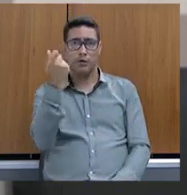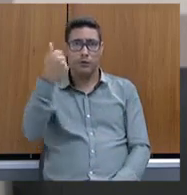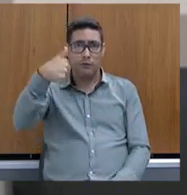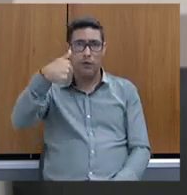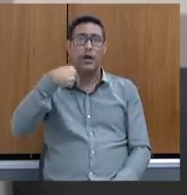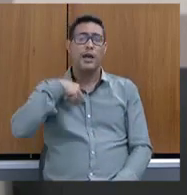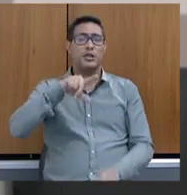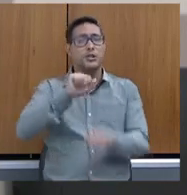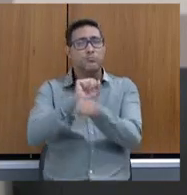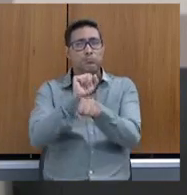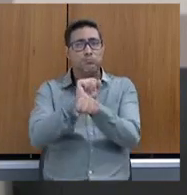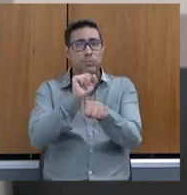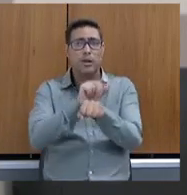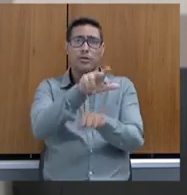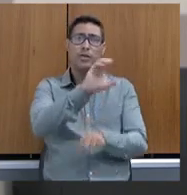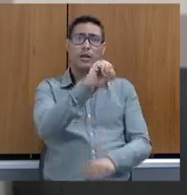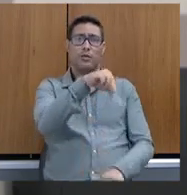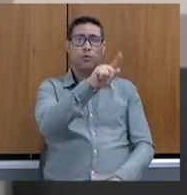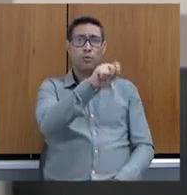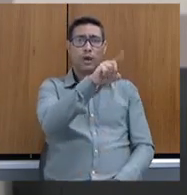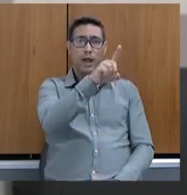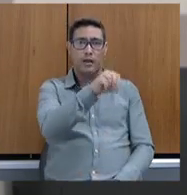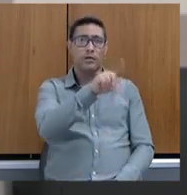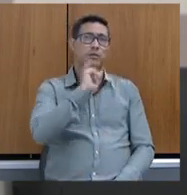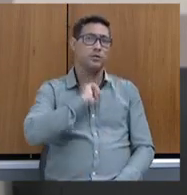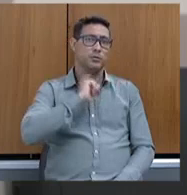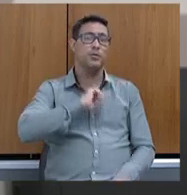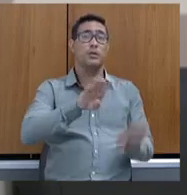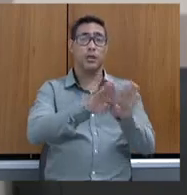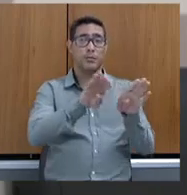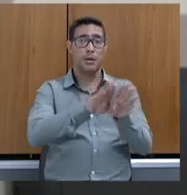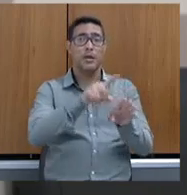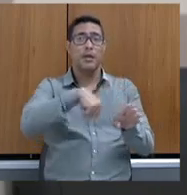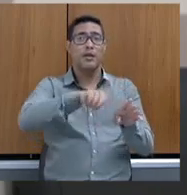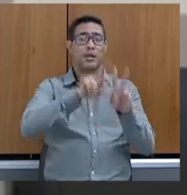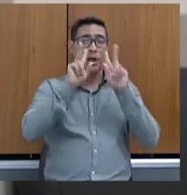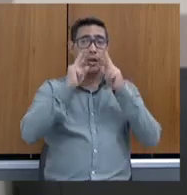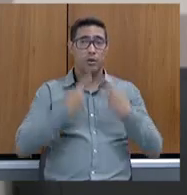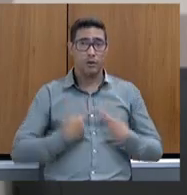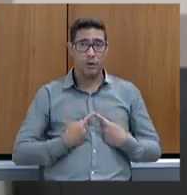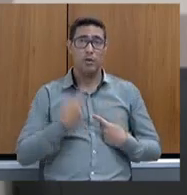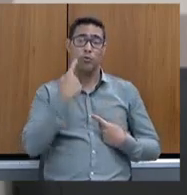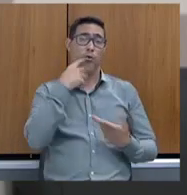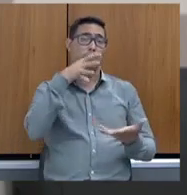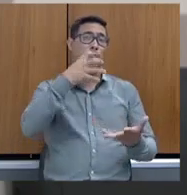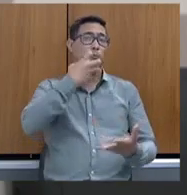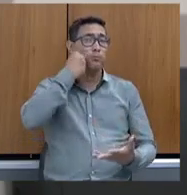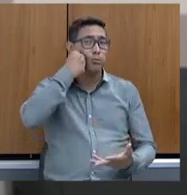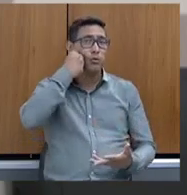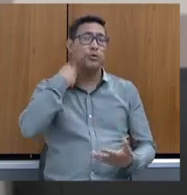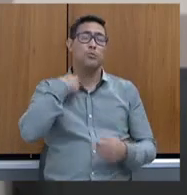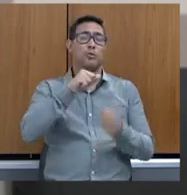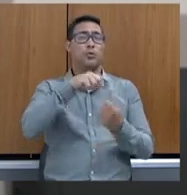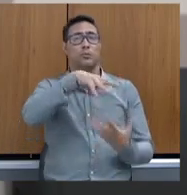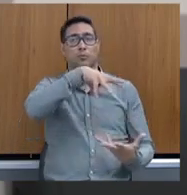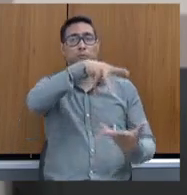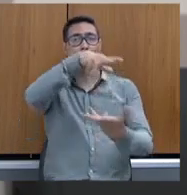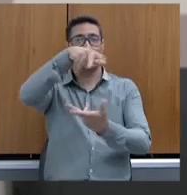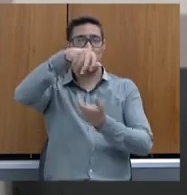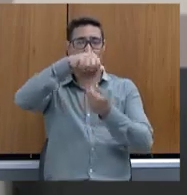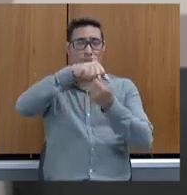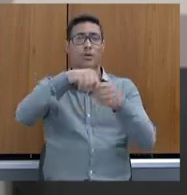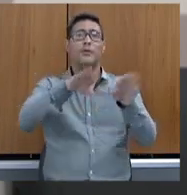esperamos que de Minas Gerais sejam reconhecidos como patrimônio mundial e também os reinados ou seja